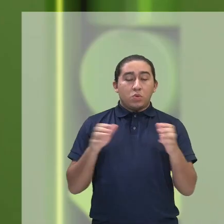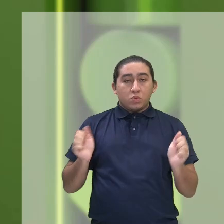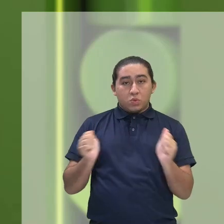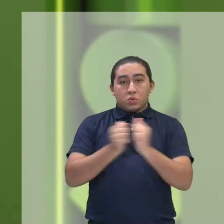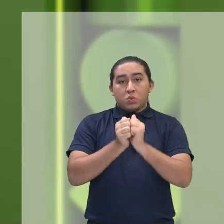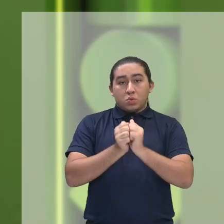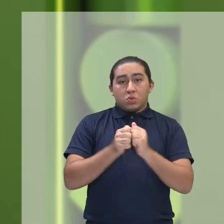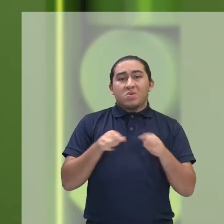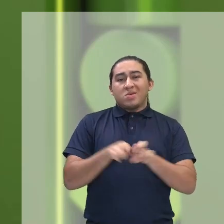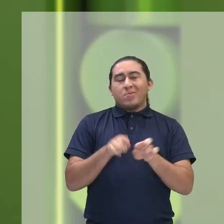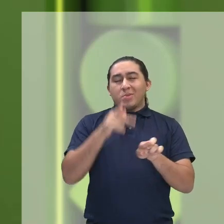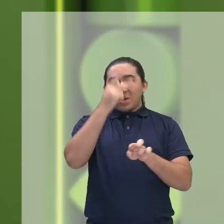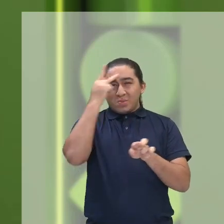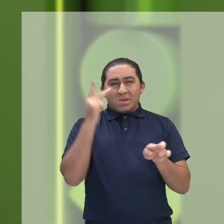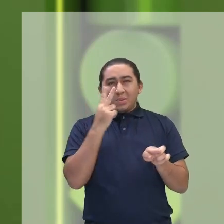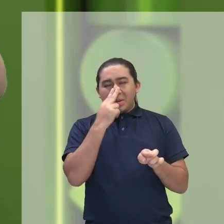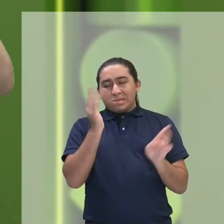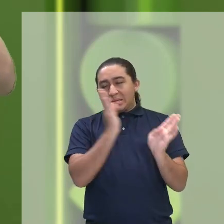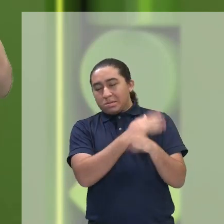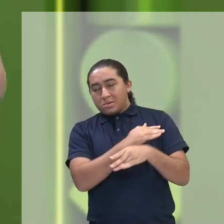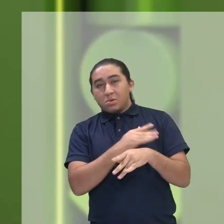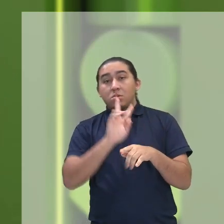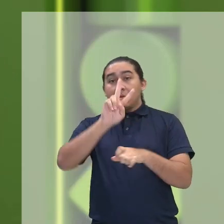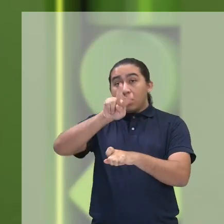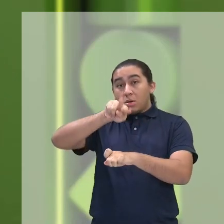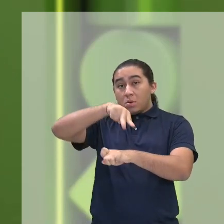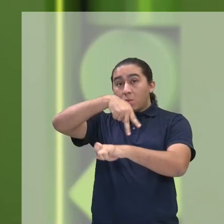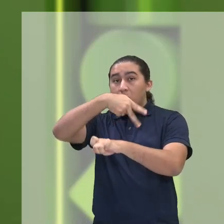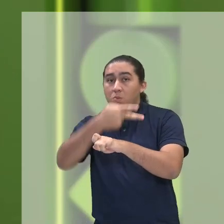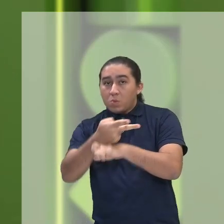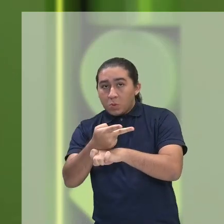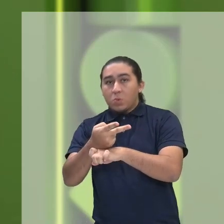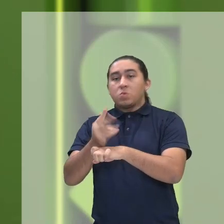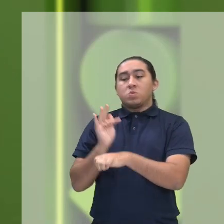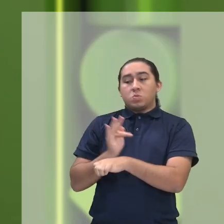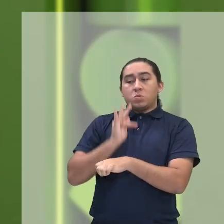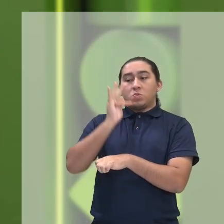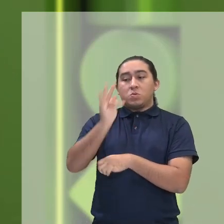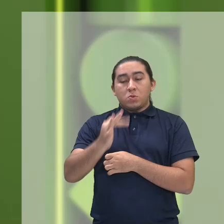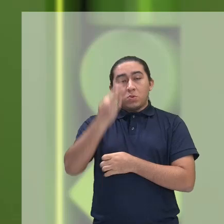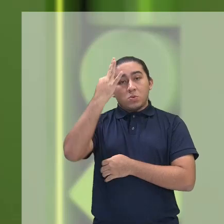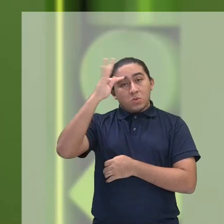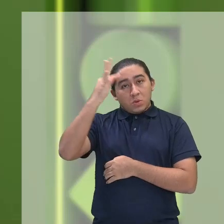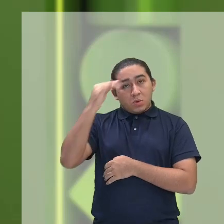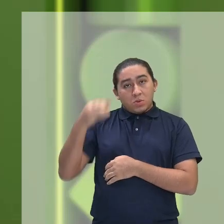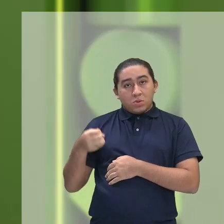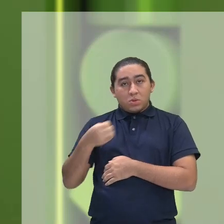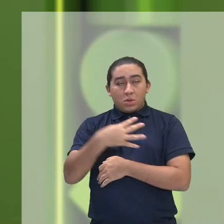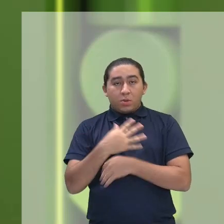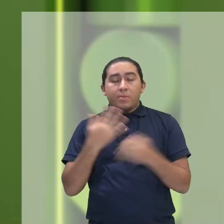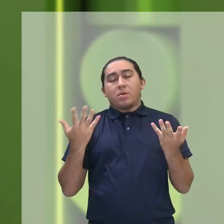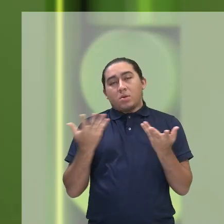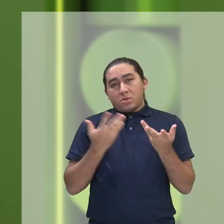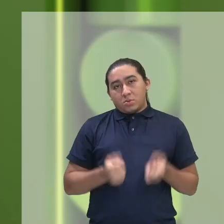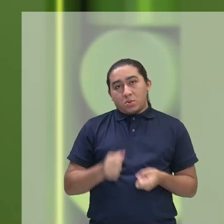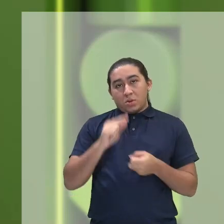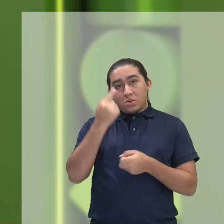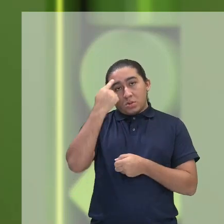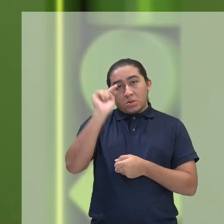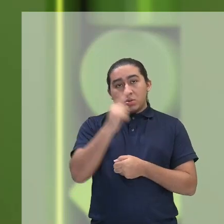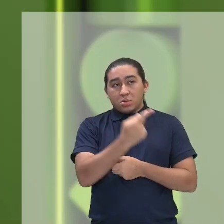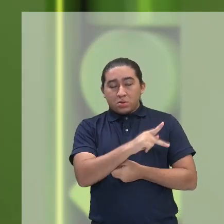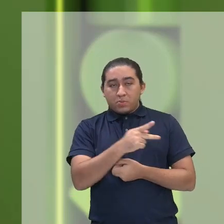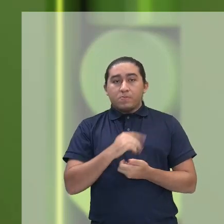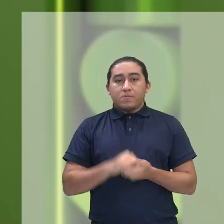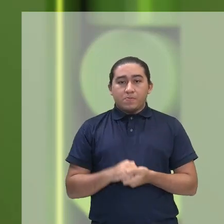não escutaram muito Alfred, né? Só depois, com outras teorias, é que passou a ser aceita essa ideia. Tá? Então, a